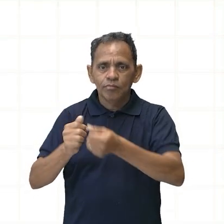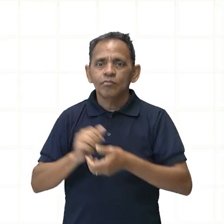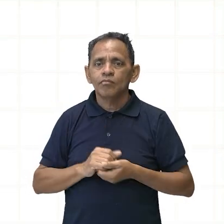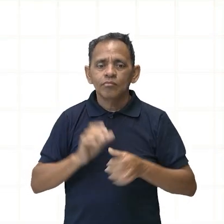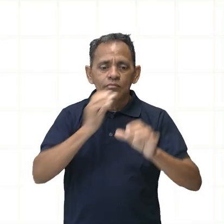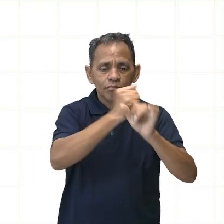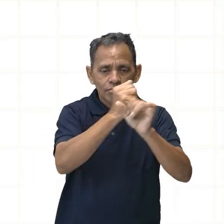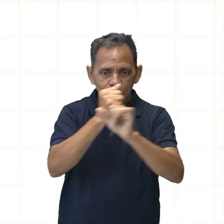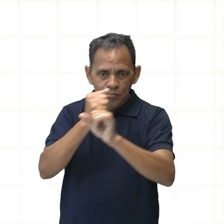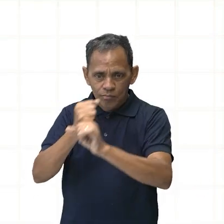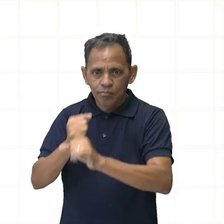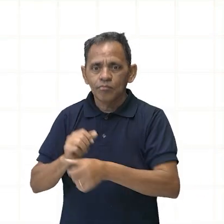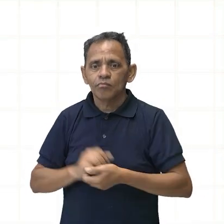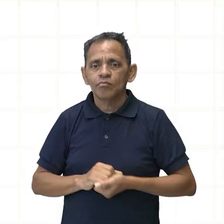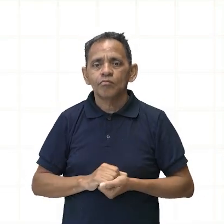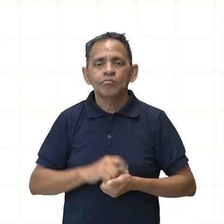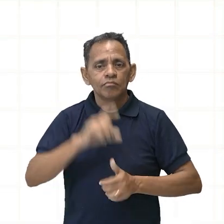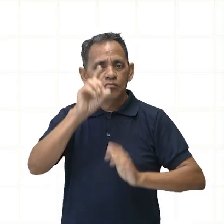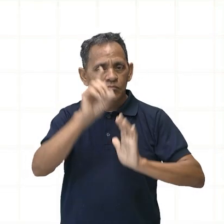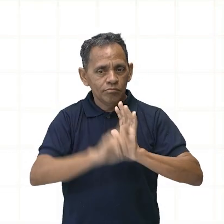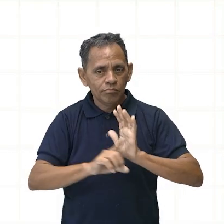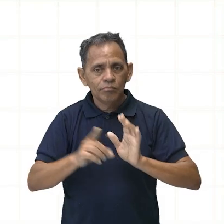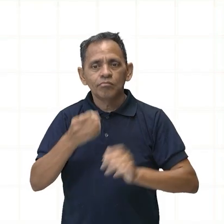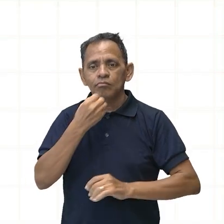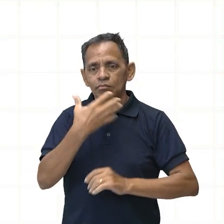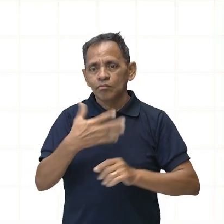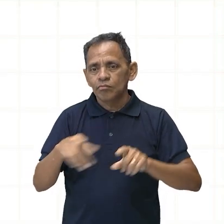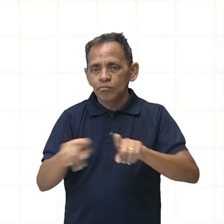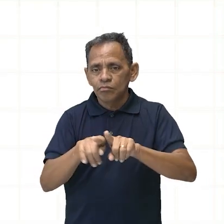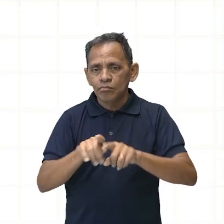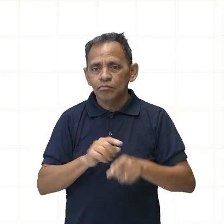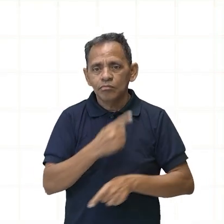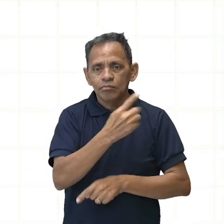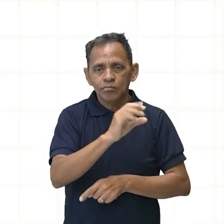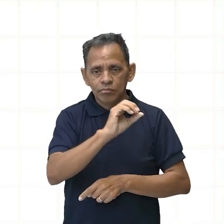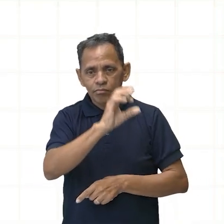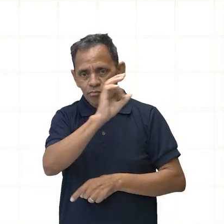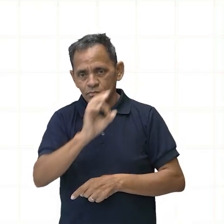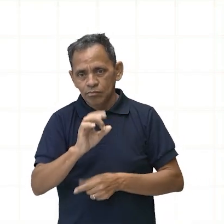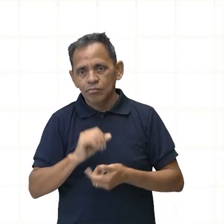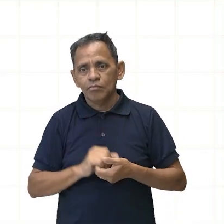e direitos, esse percentual aumenta, né, os 10% passam a concentrar